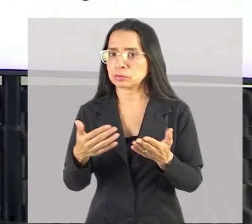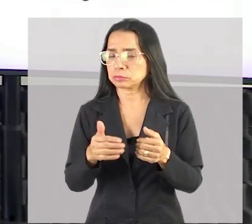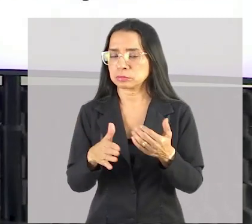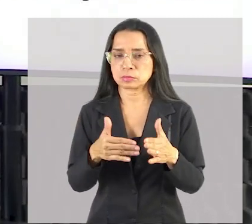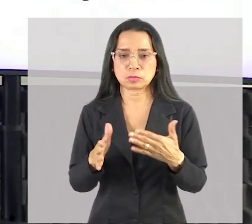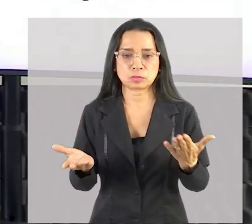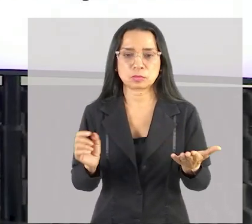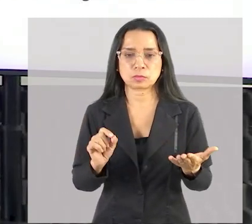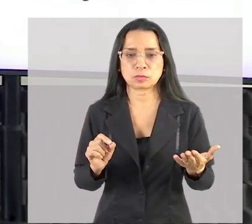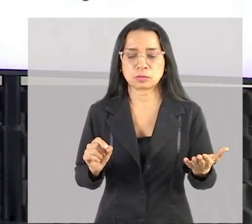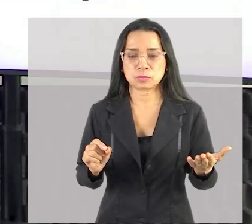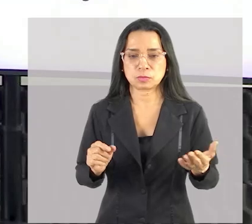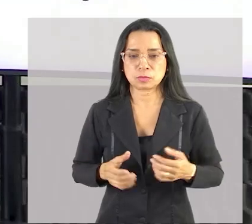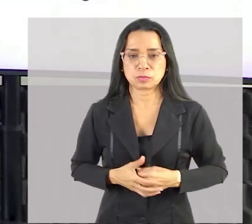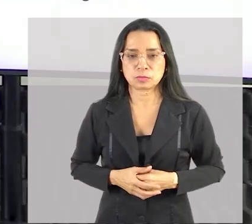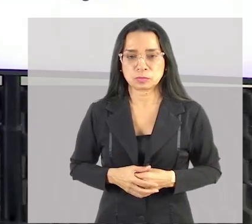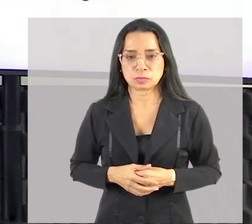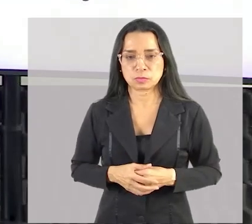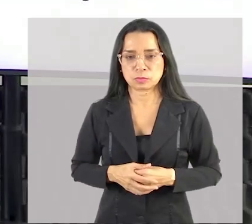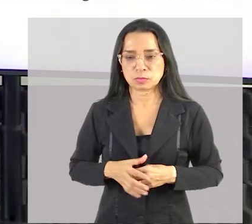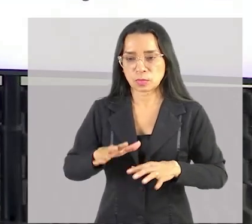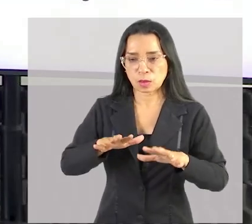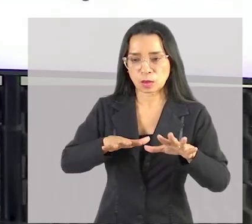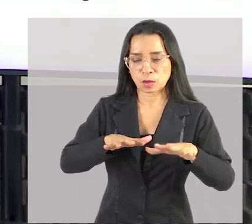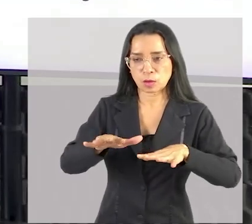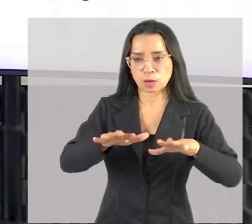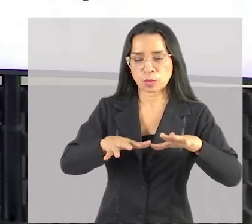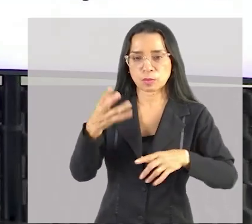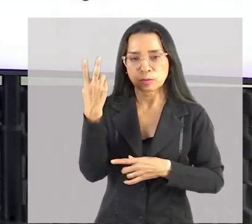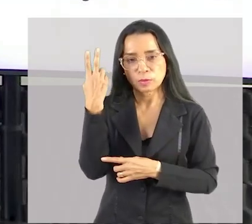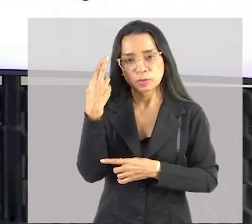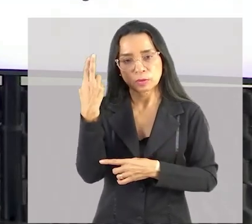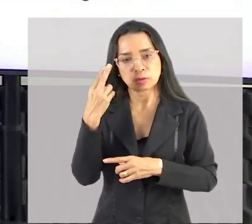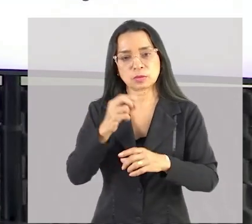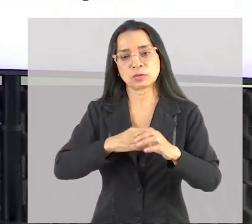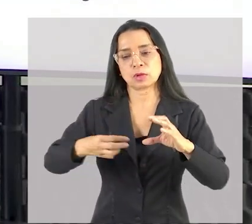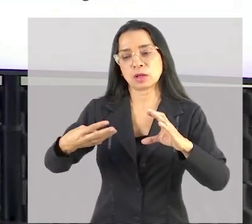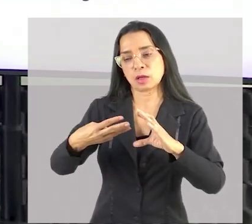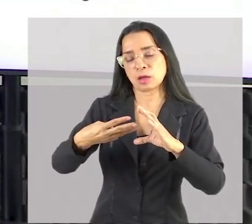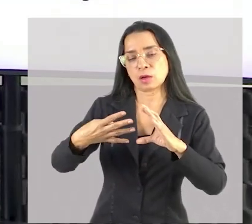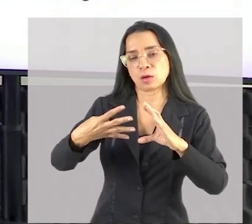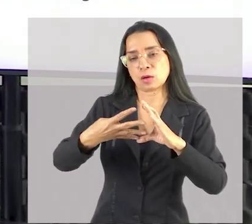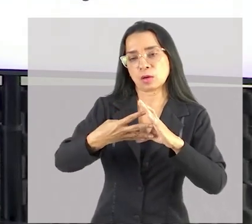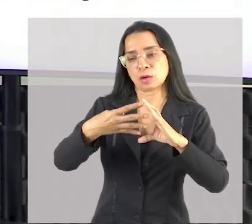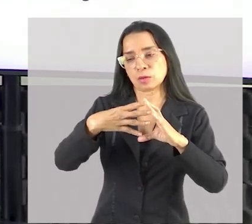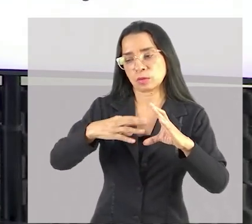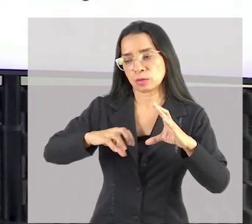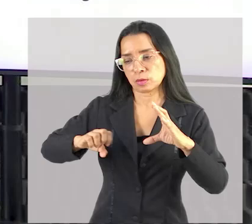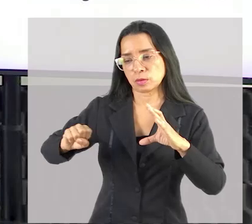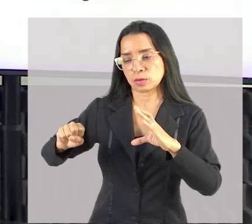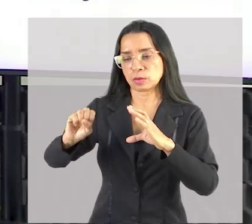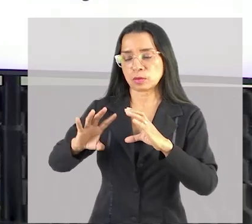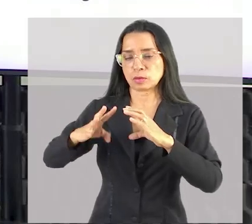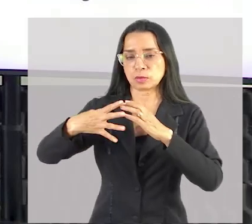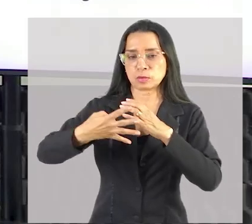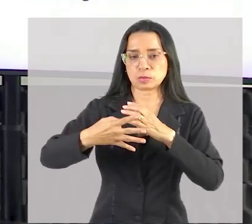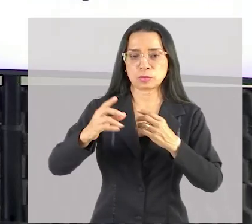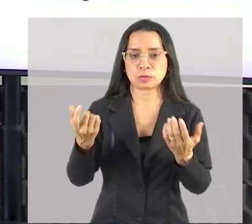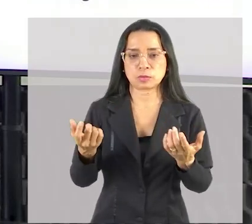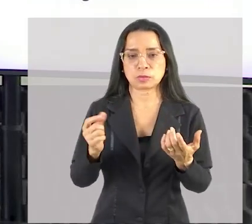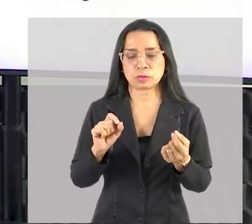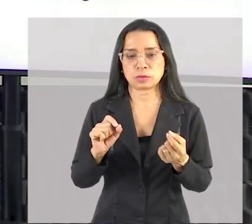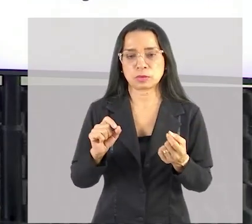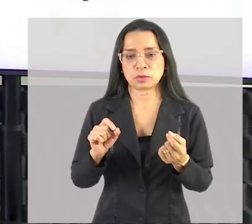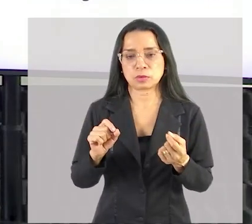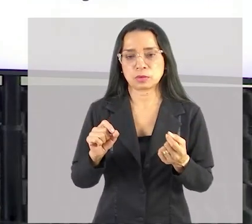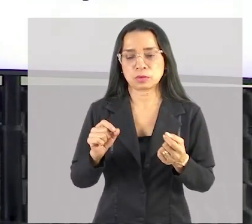menos. O fluxo natural da osmose é do meio menos concentrado para o mais. Com o passar